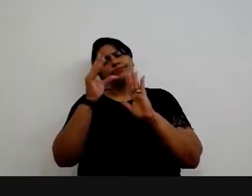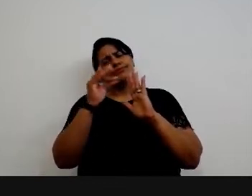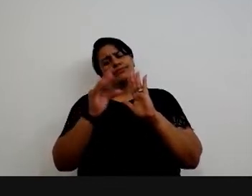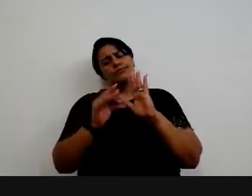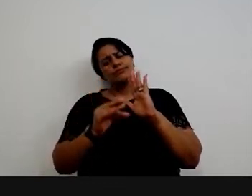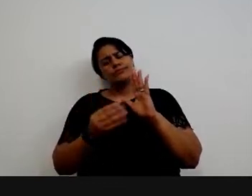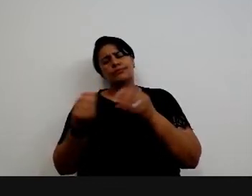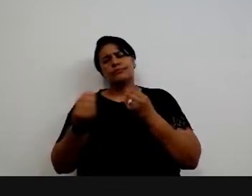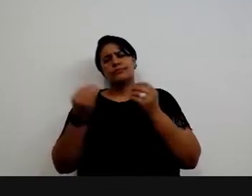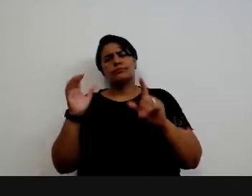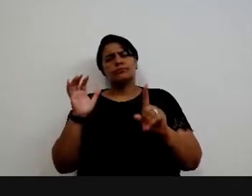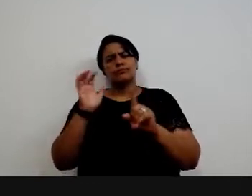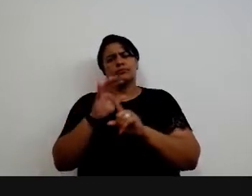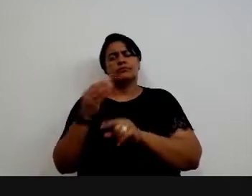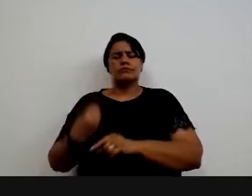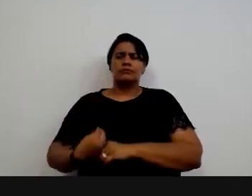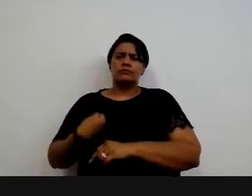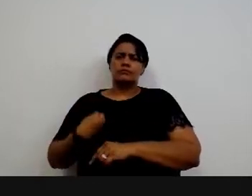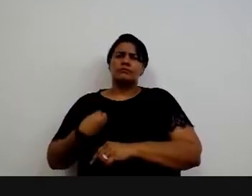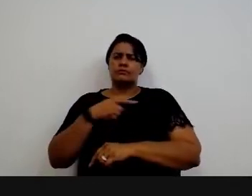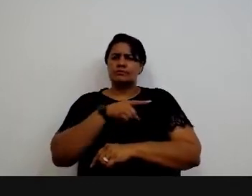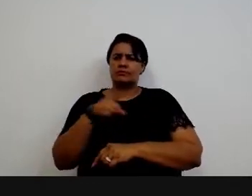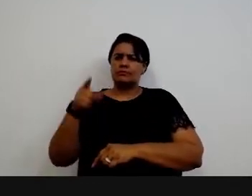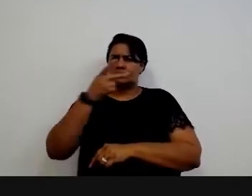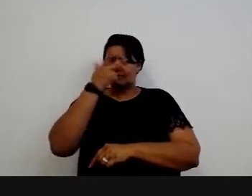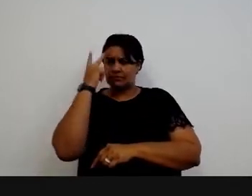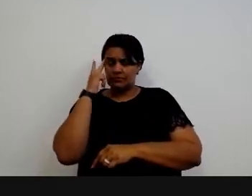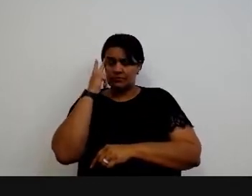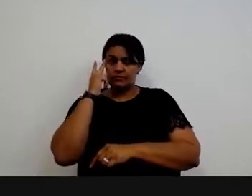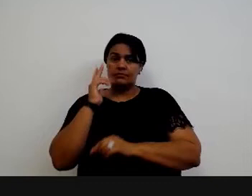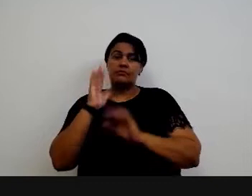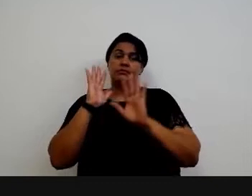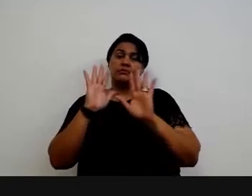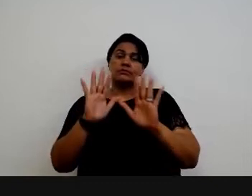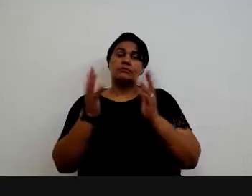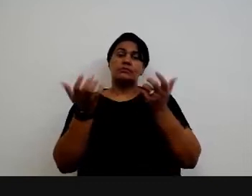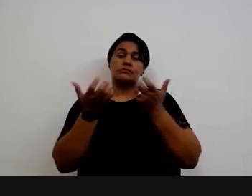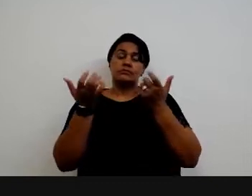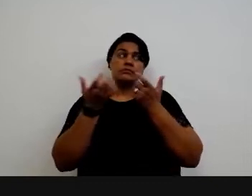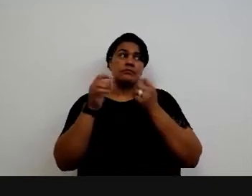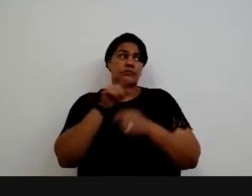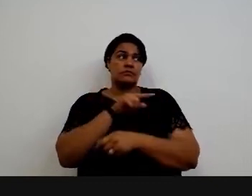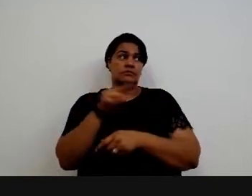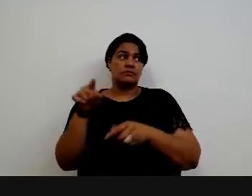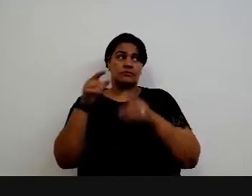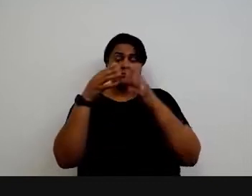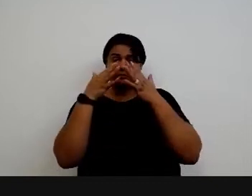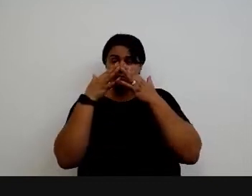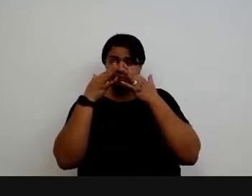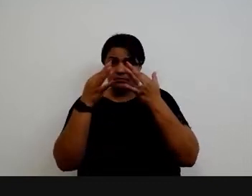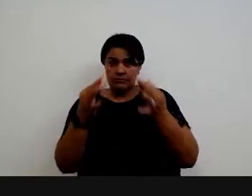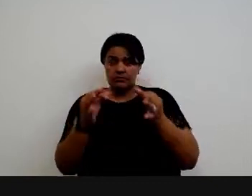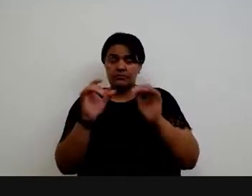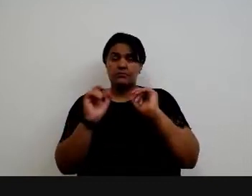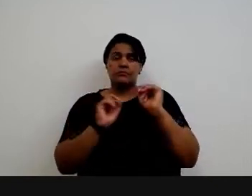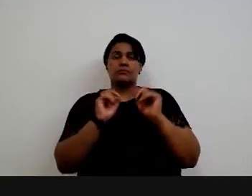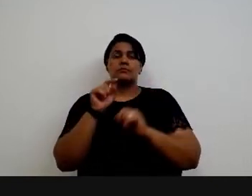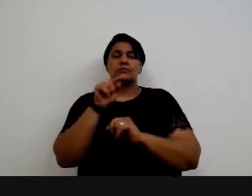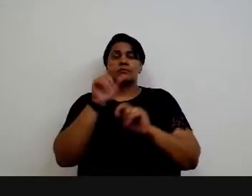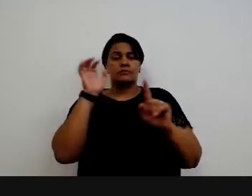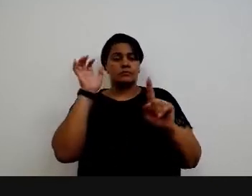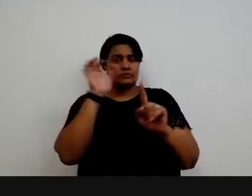têm na vida dessas pessoas que participam. Mas eu gostaria de chamar a atenção que esse impacto não